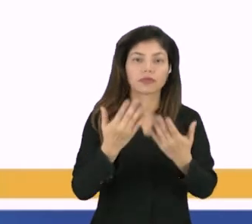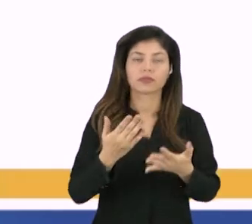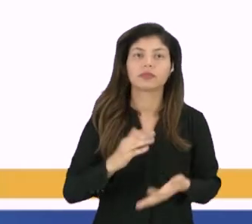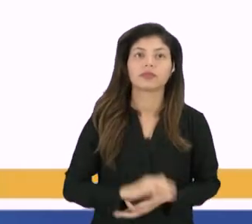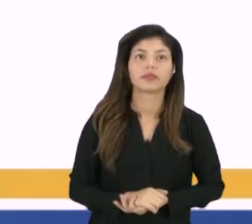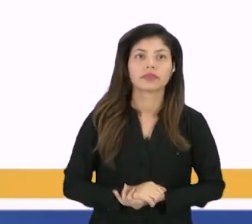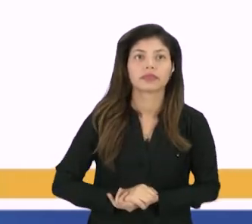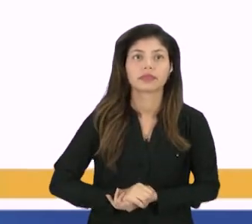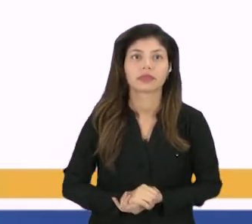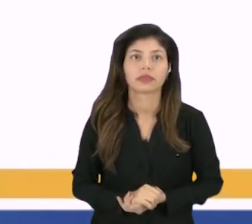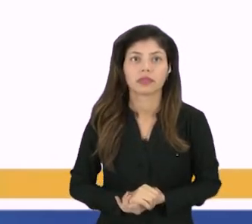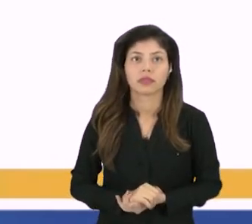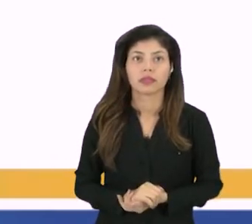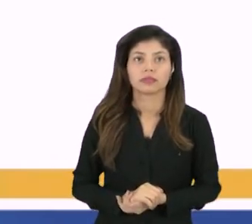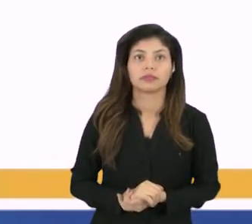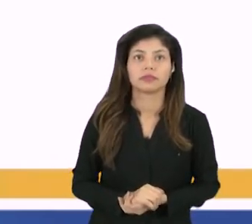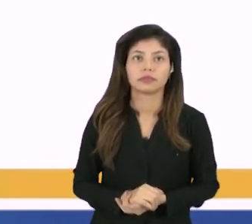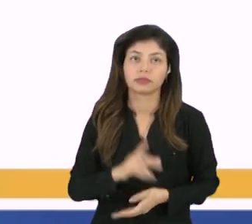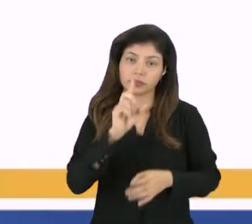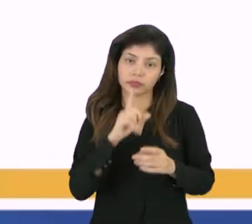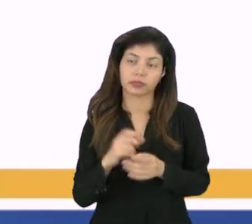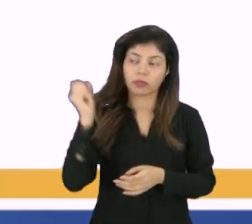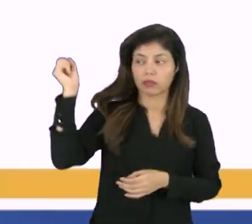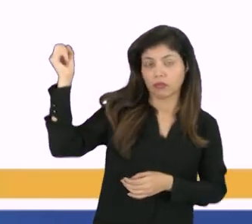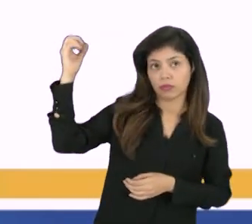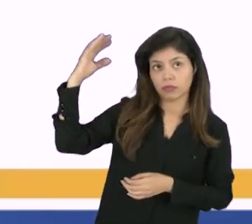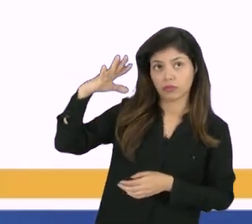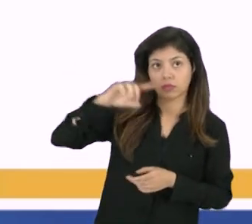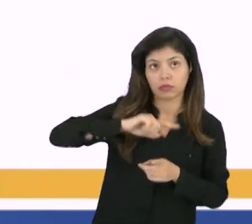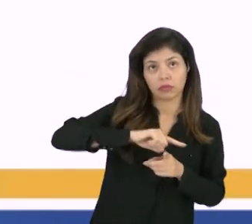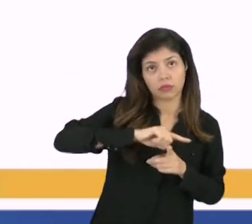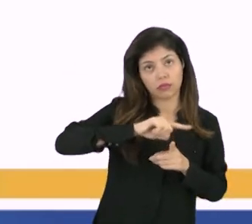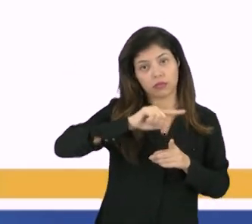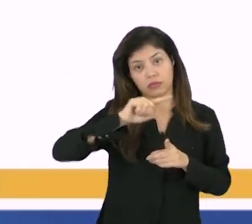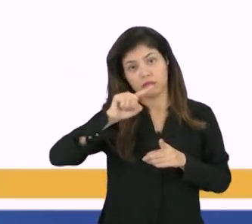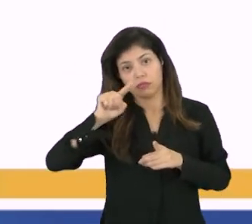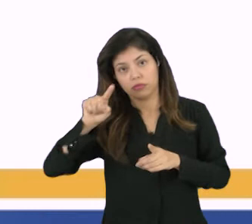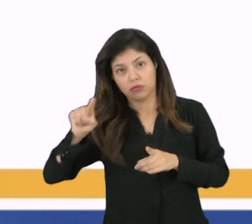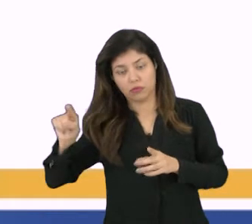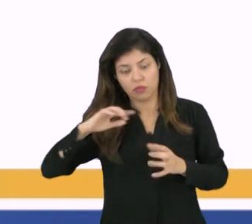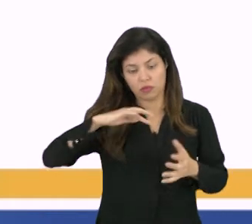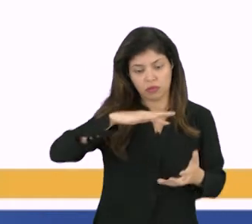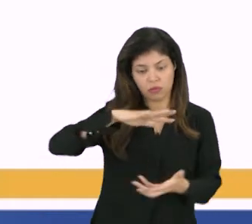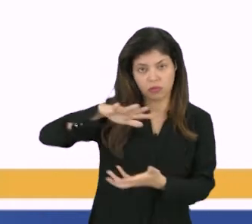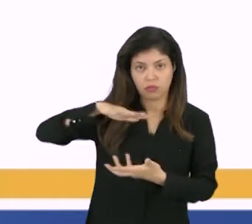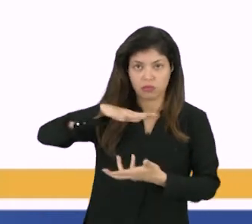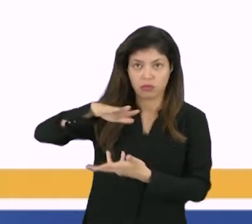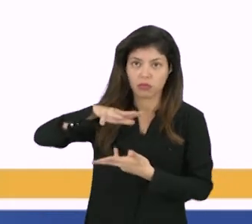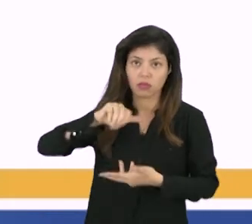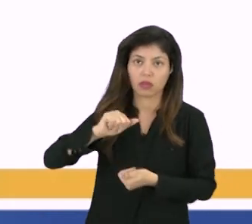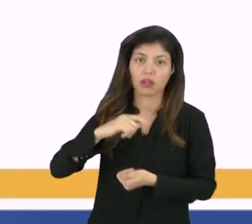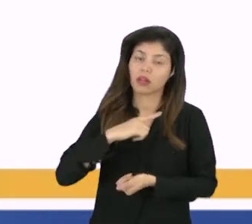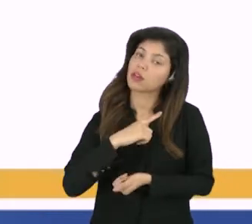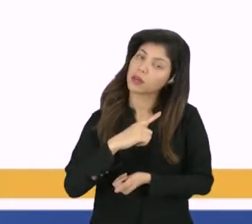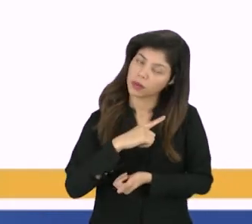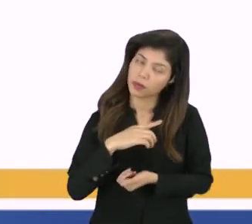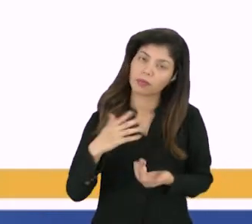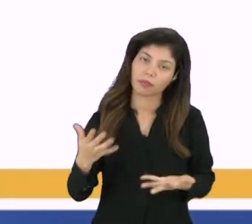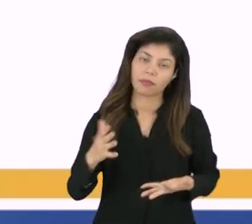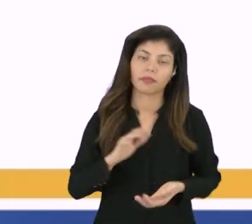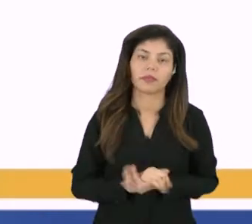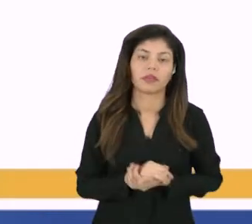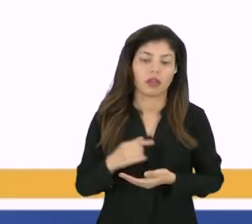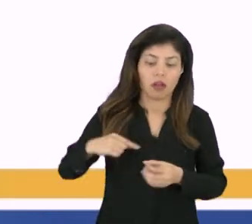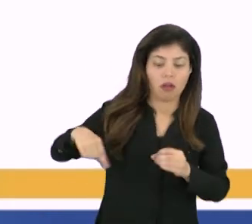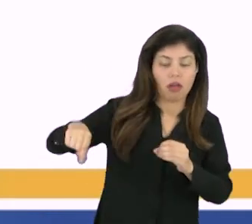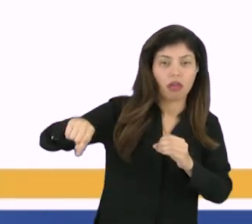aí Einstein disse que a luz sofria uma curva a depender da massa dos corpos que estavam ao redor. Que aí a gente sempre pensou,